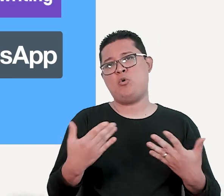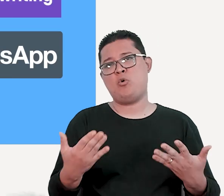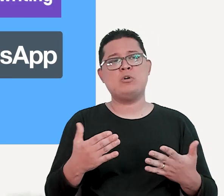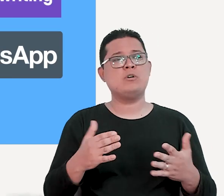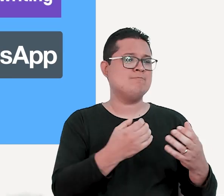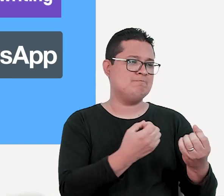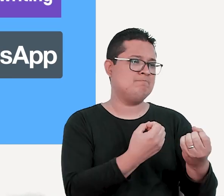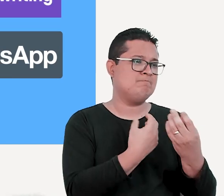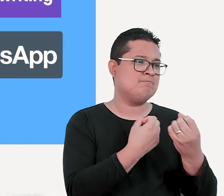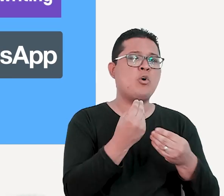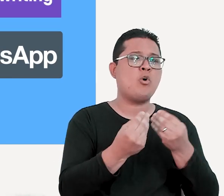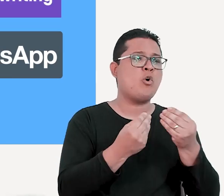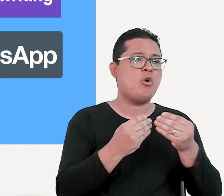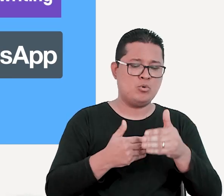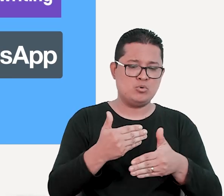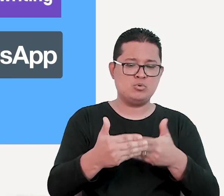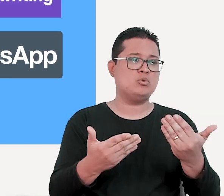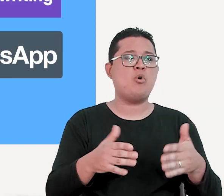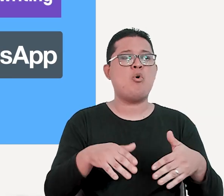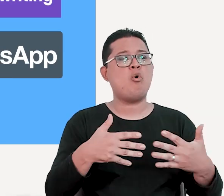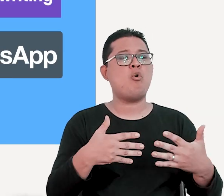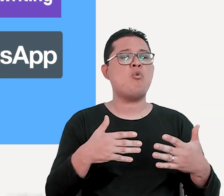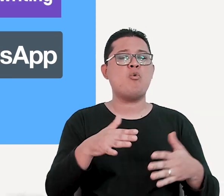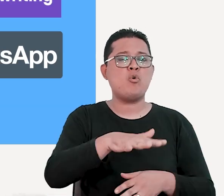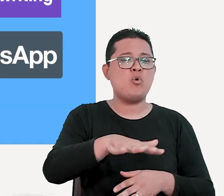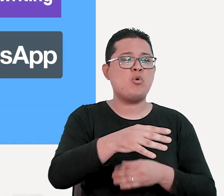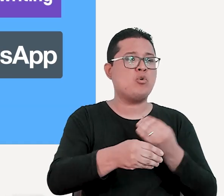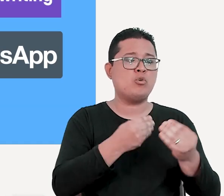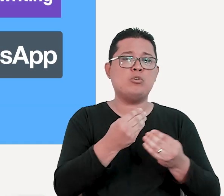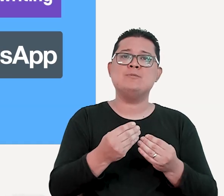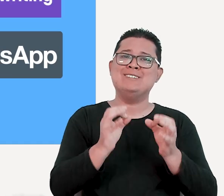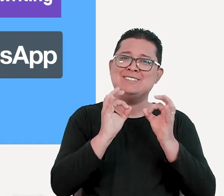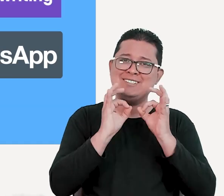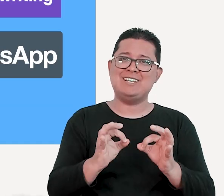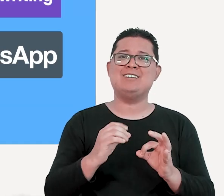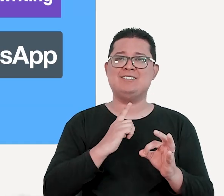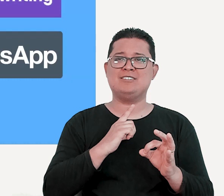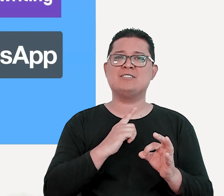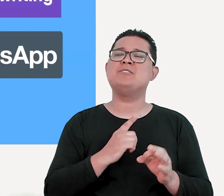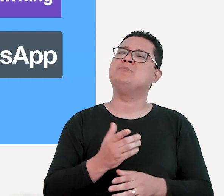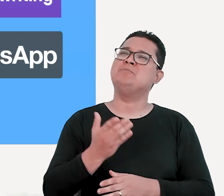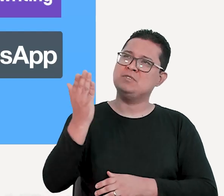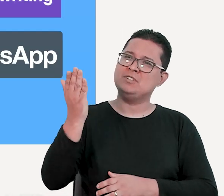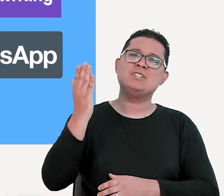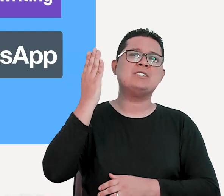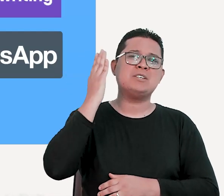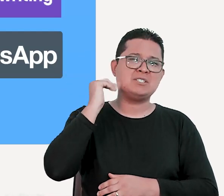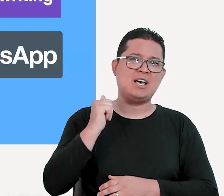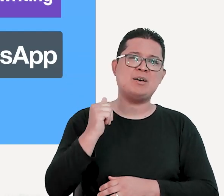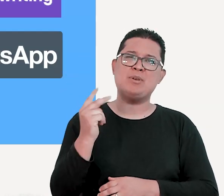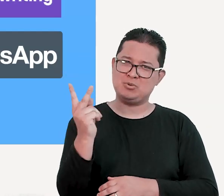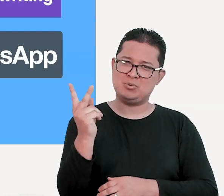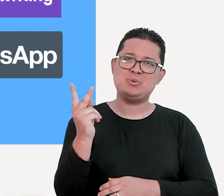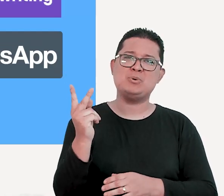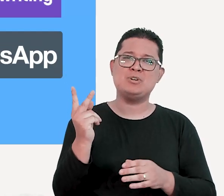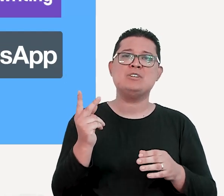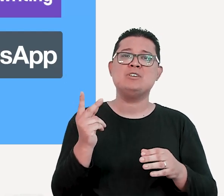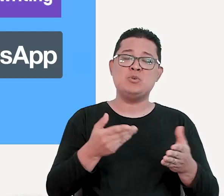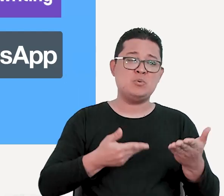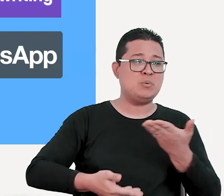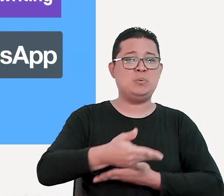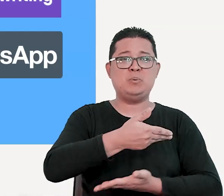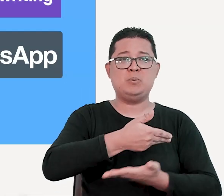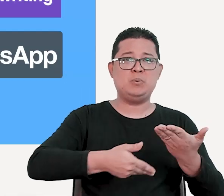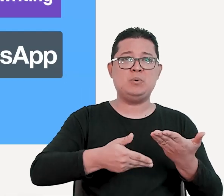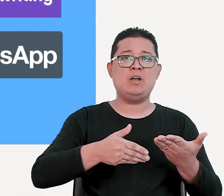vai. Essa experiência de mentoria, as meninas sabem muito bem disso, é uma troca tão grande, é tão enriquecedor para você